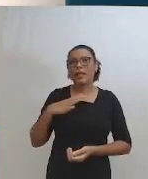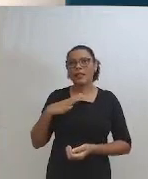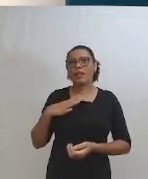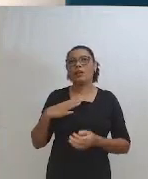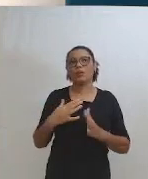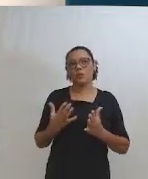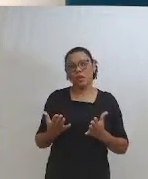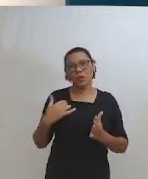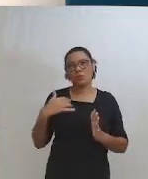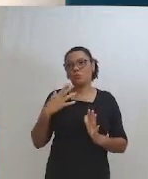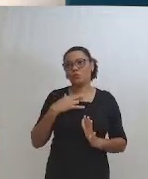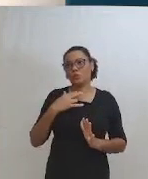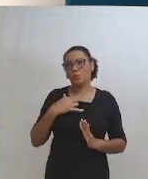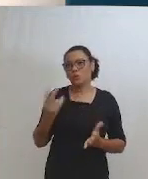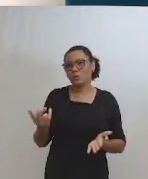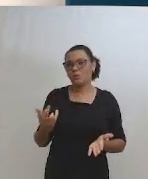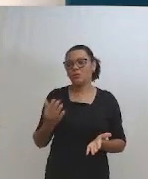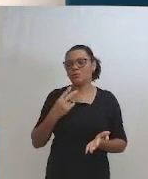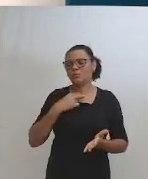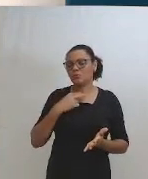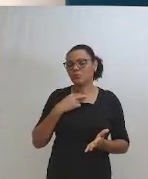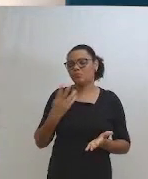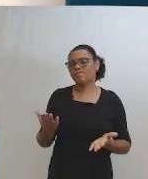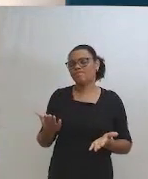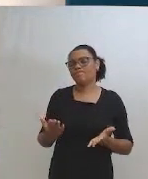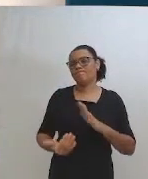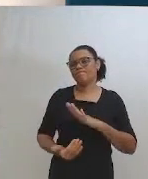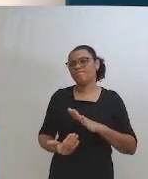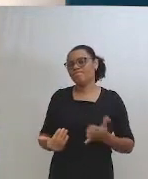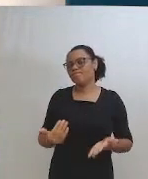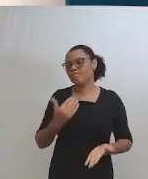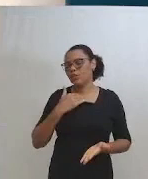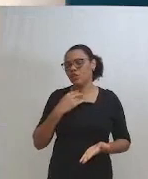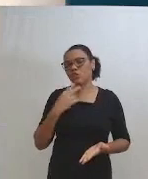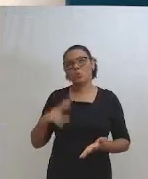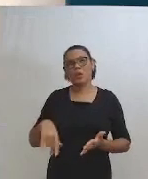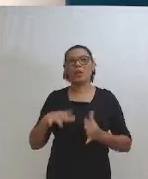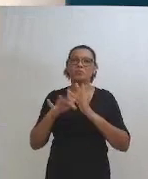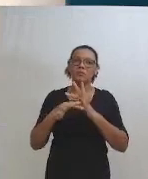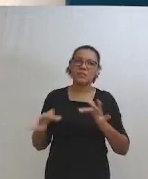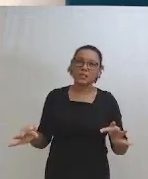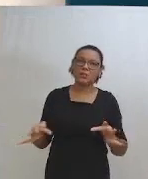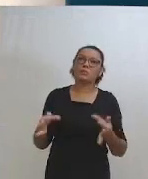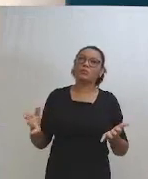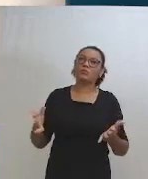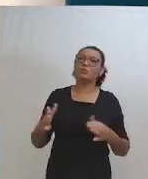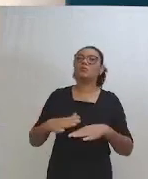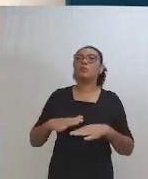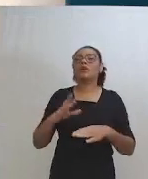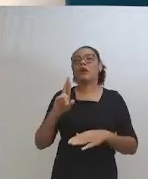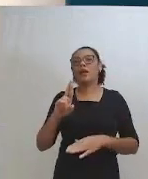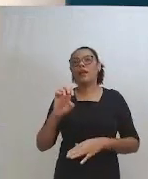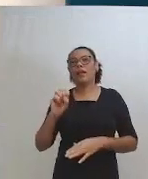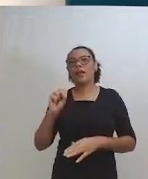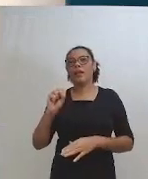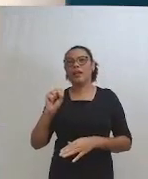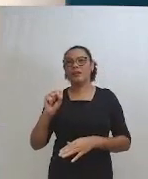Laura. É. Exatamente. Aqui a questão é simples, são embargos declaratórios no RESP, em que